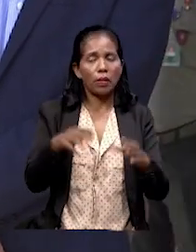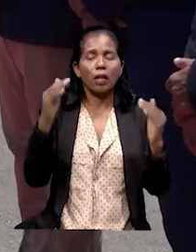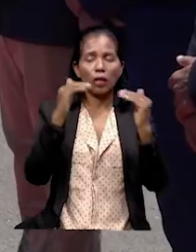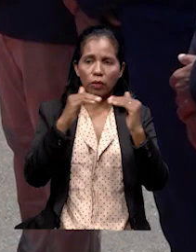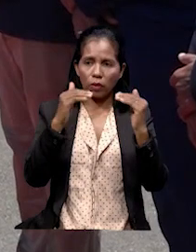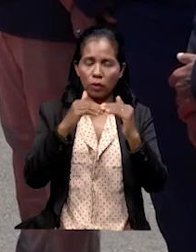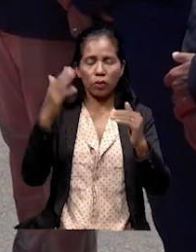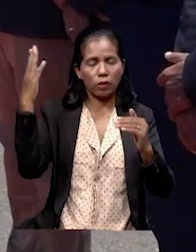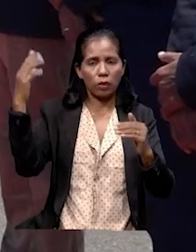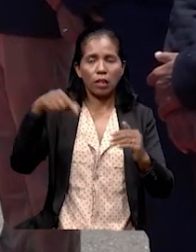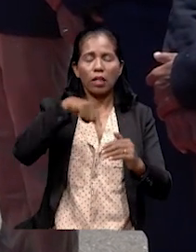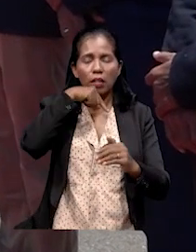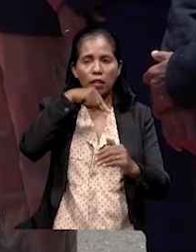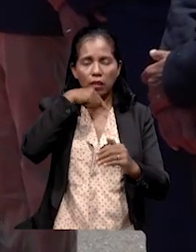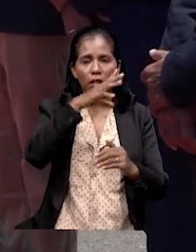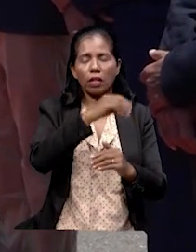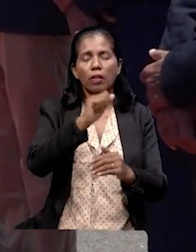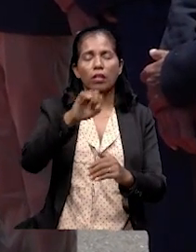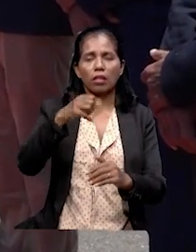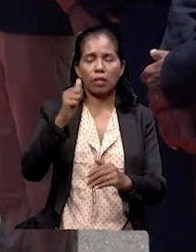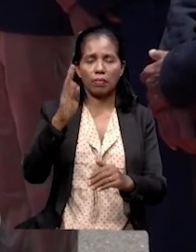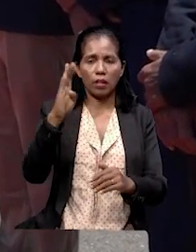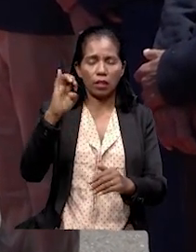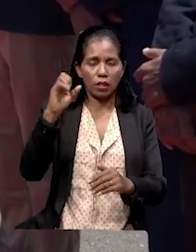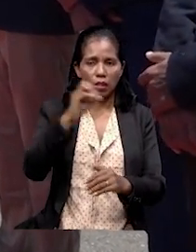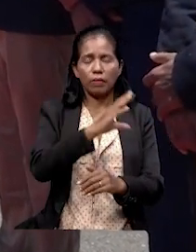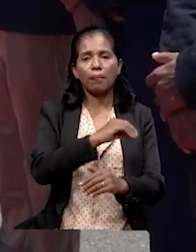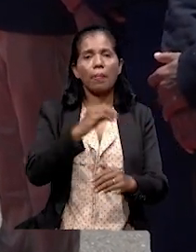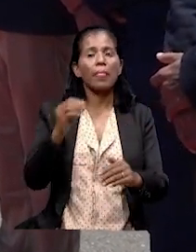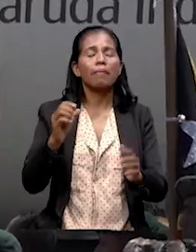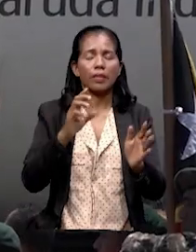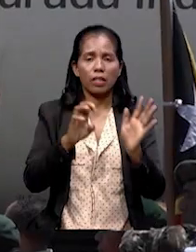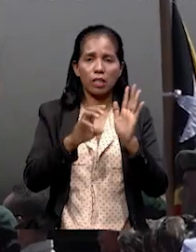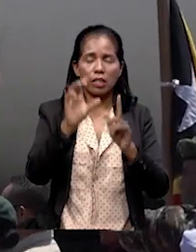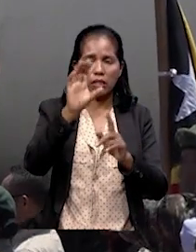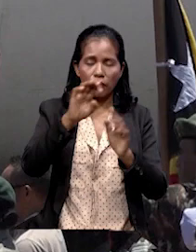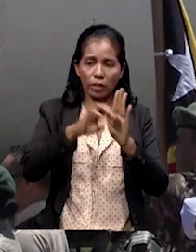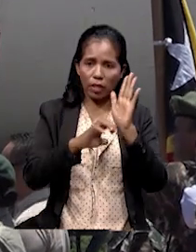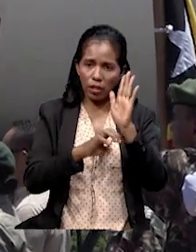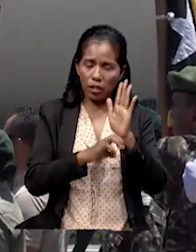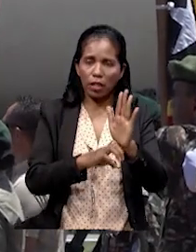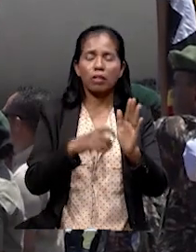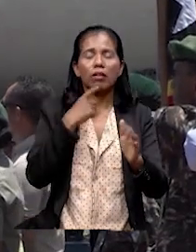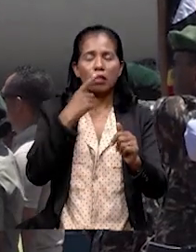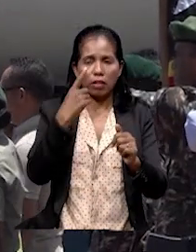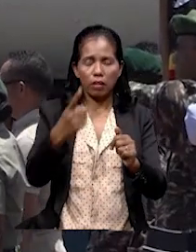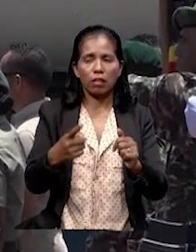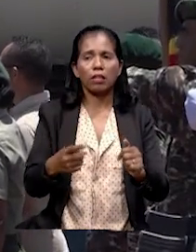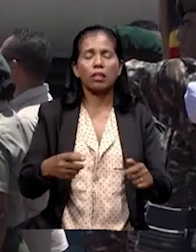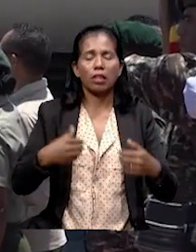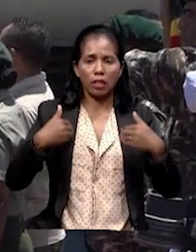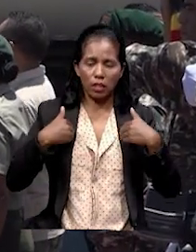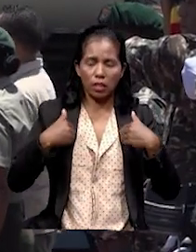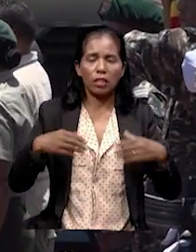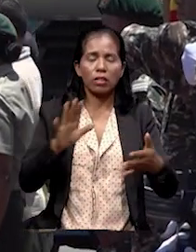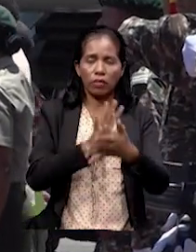Doha, Qatar, no Azerbaijan foimba la esnem. Se fe stado ha teten, possibilidade país Azerbaijan se estabelece